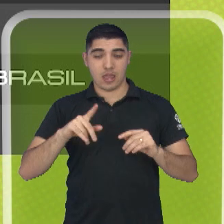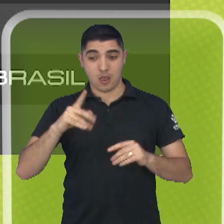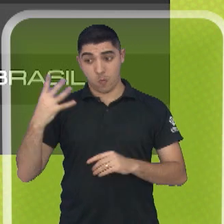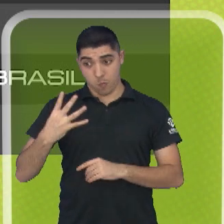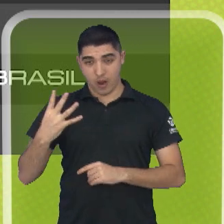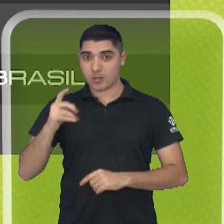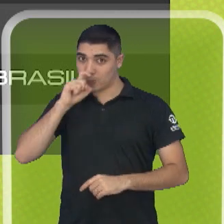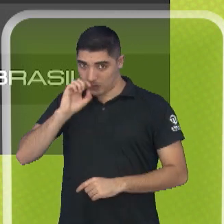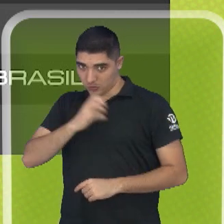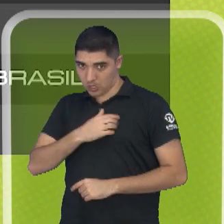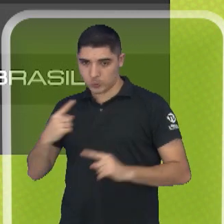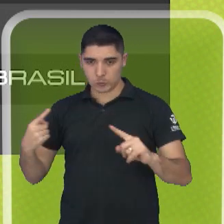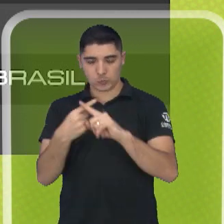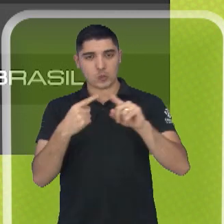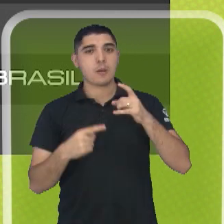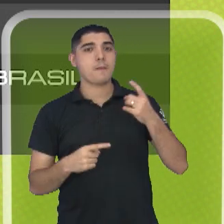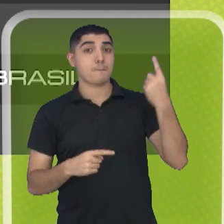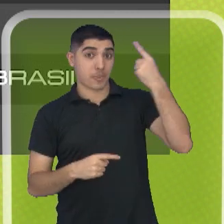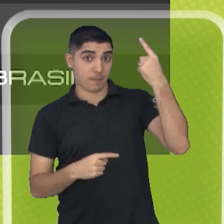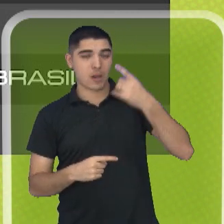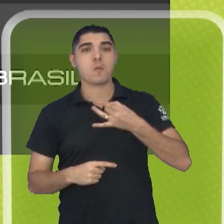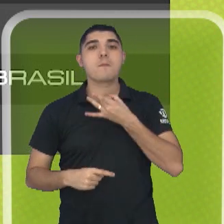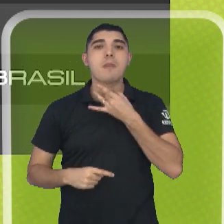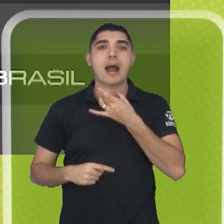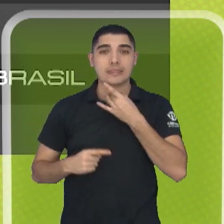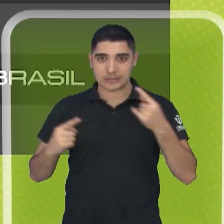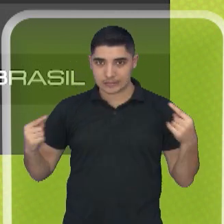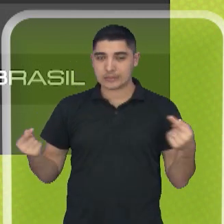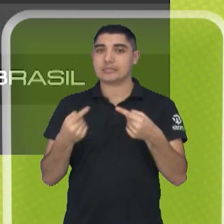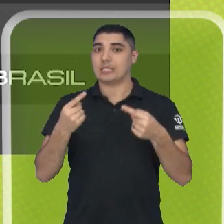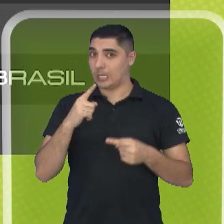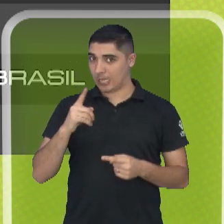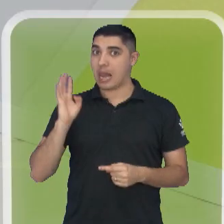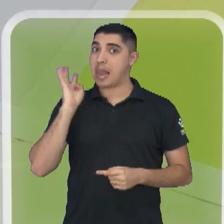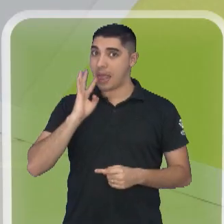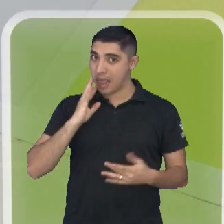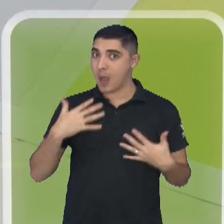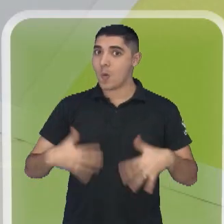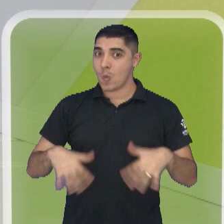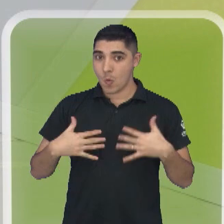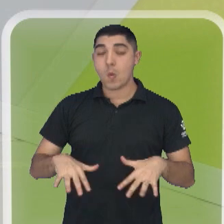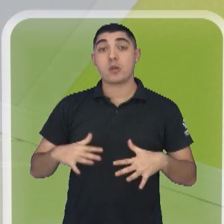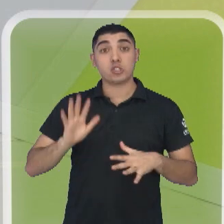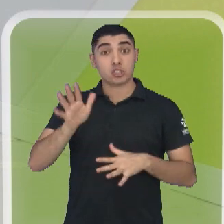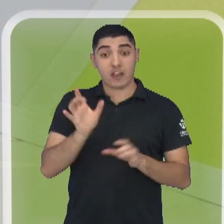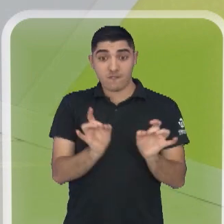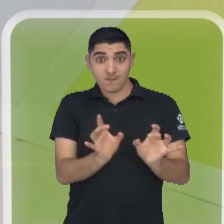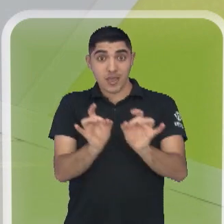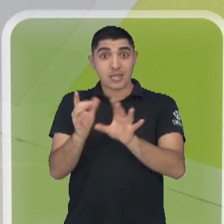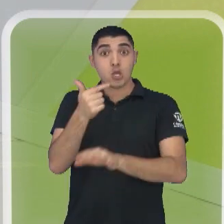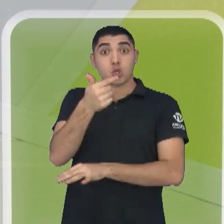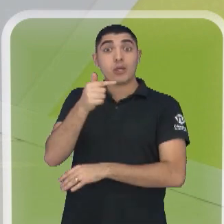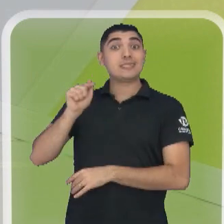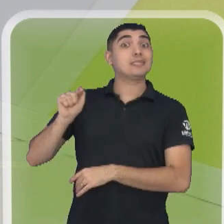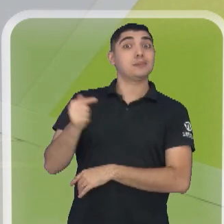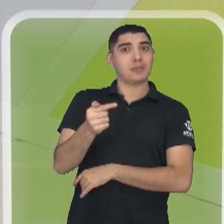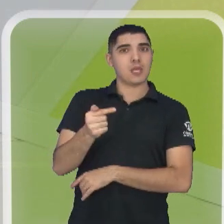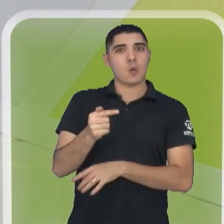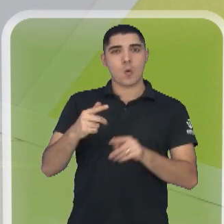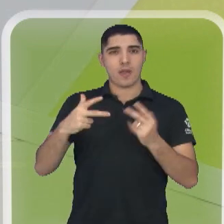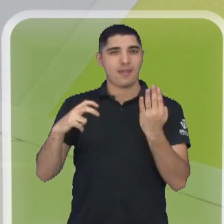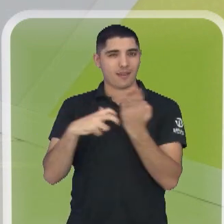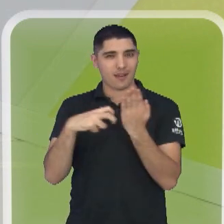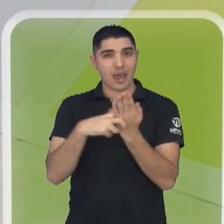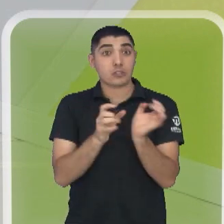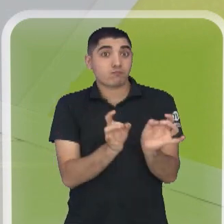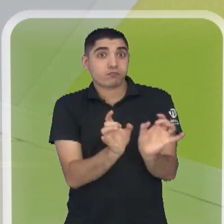São José contra o Marília, líder. Jogo mais do que interessante. Mais de 2.000 ingressos foram vendidos de forma antecipada para